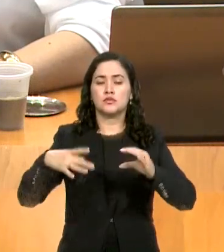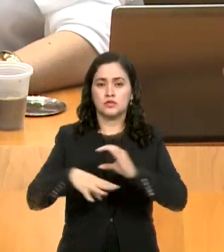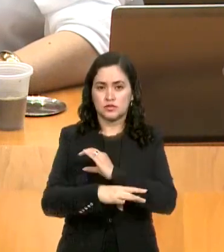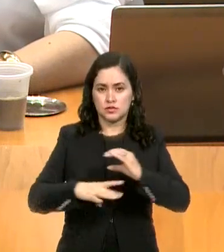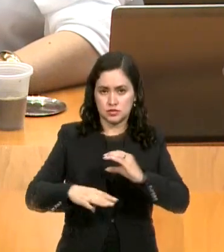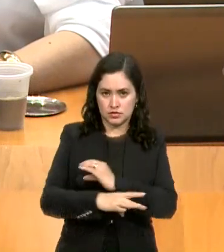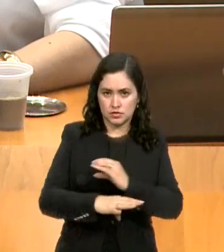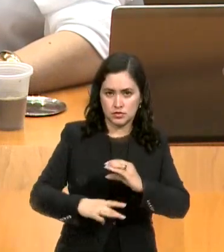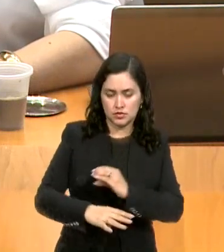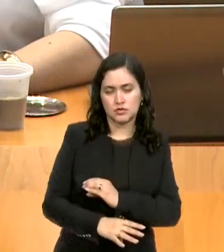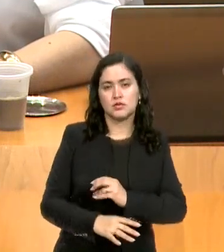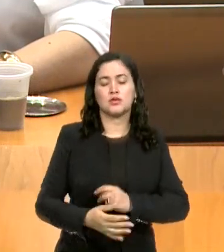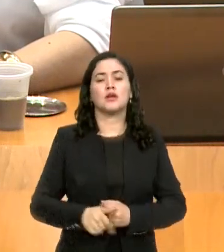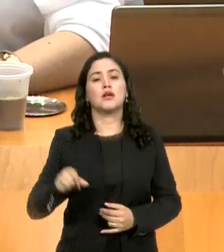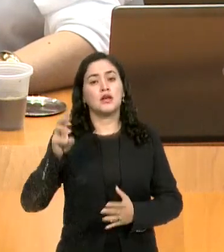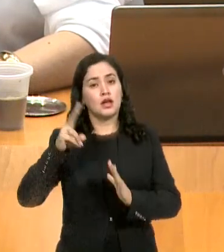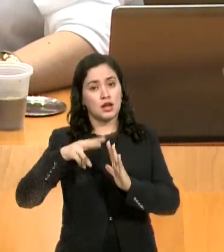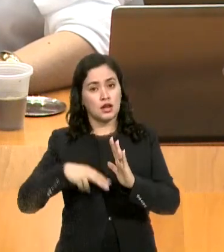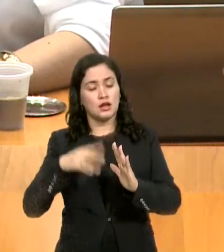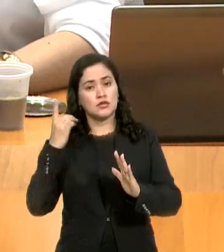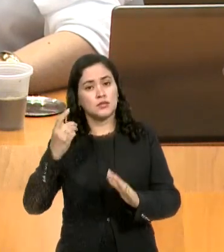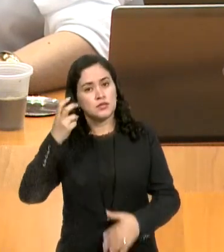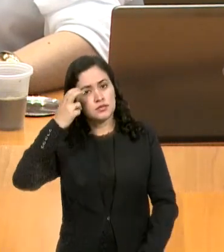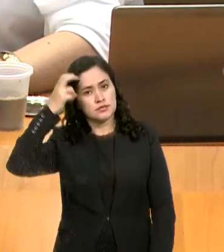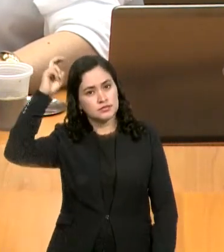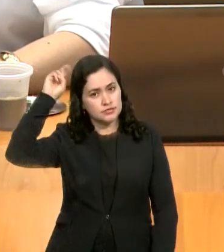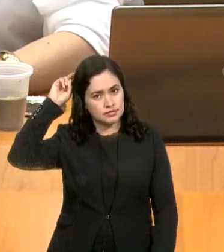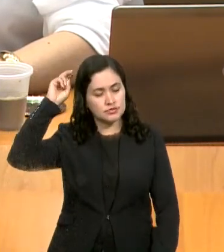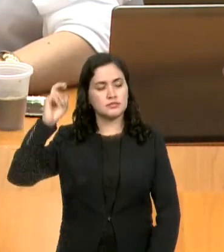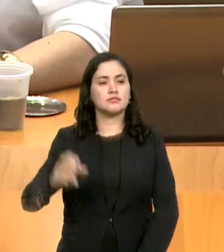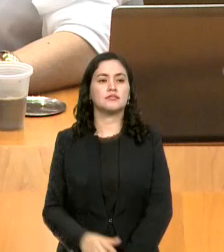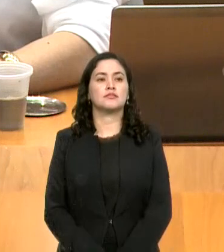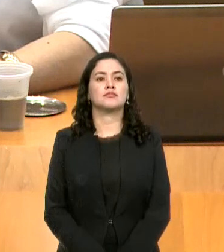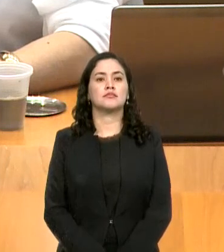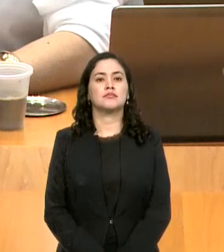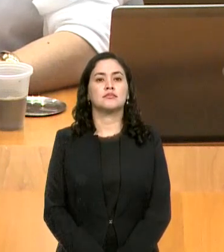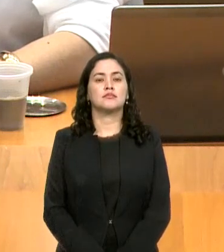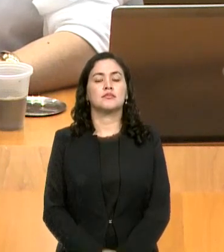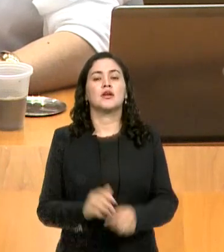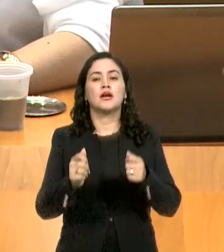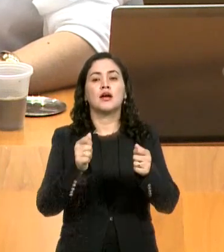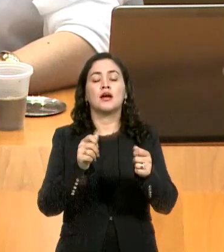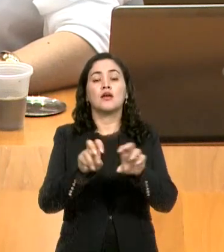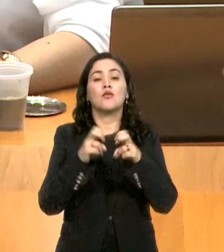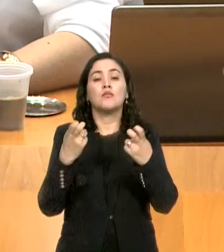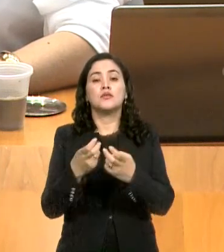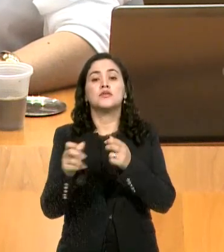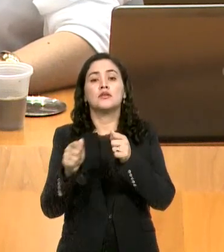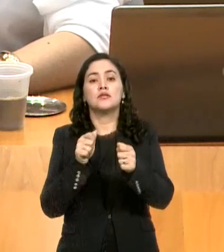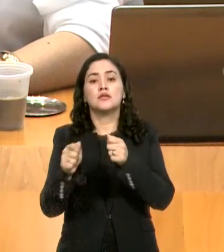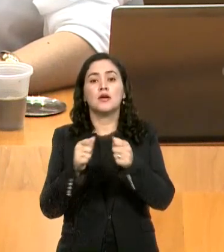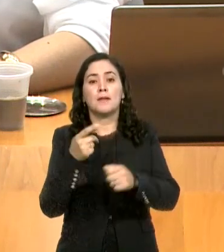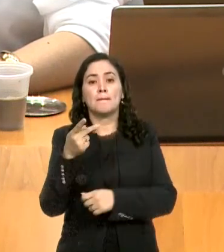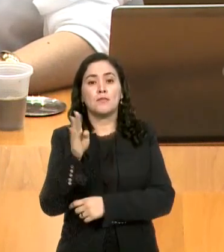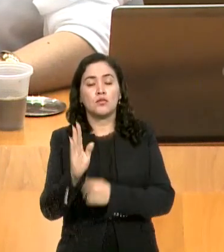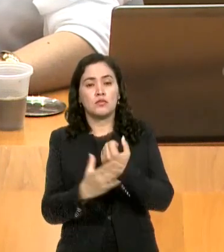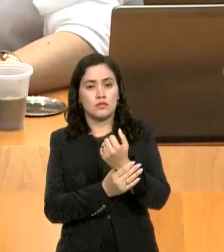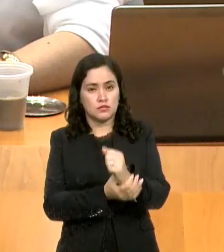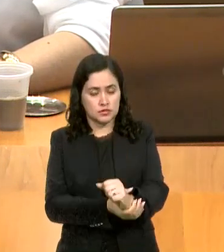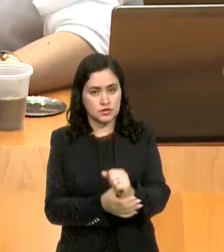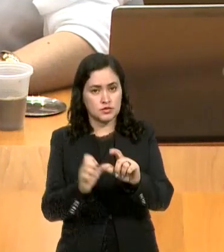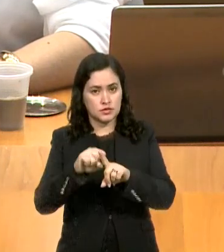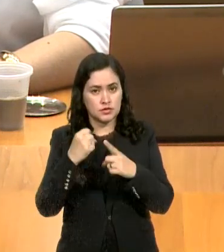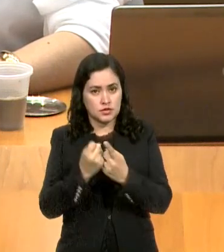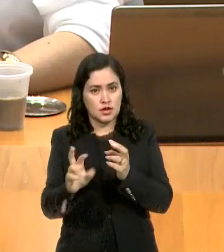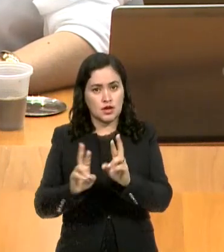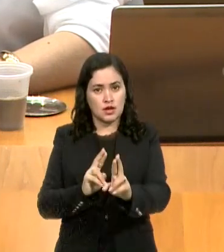Cidadania, relator deputado Neto Evangelista, e de Administração Pública, Seguridade Social e